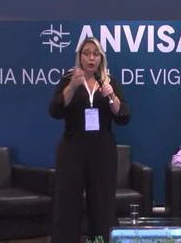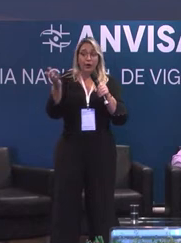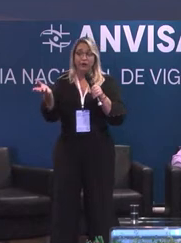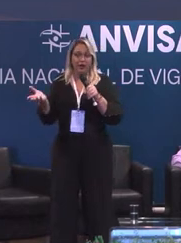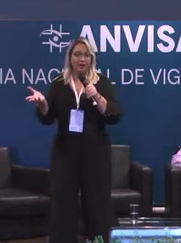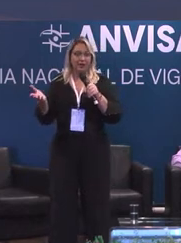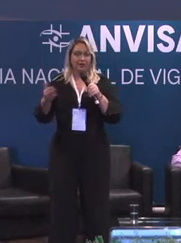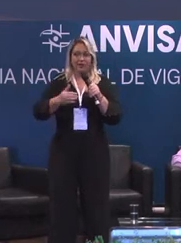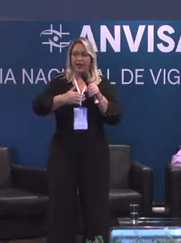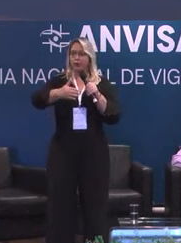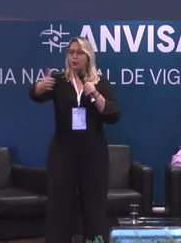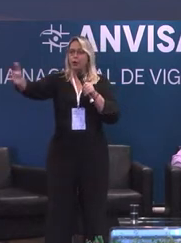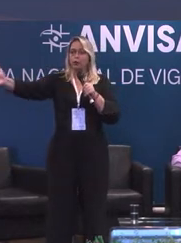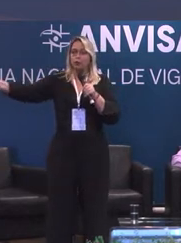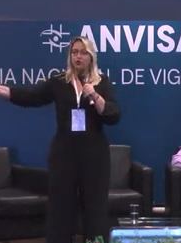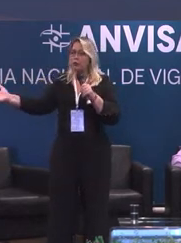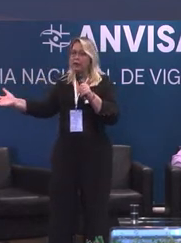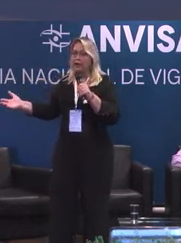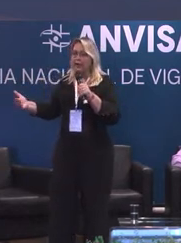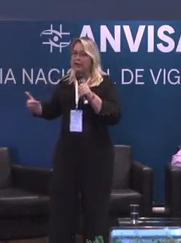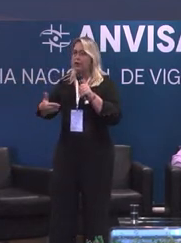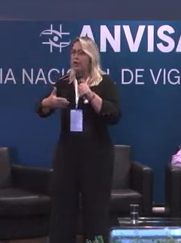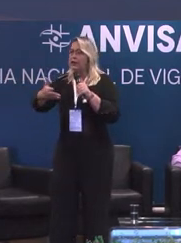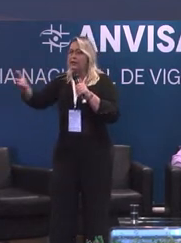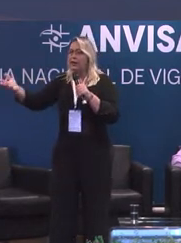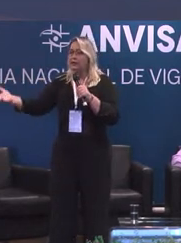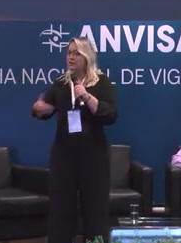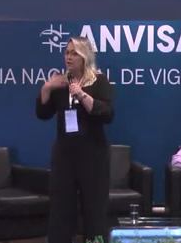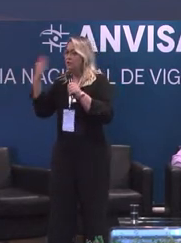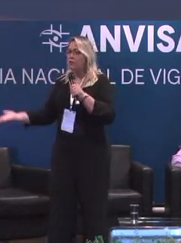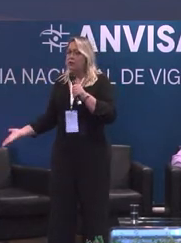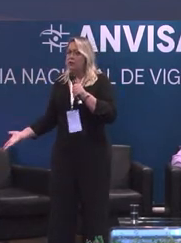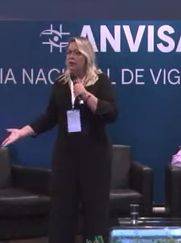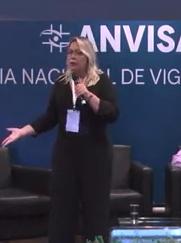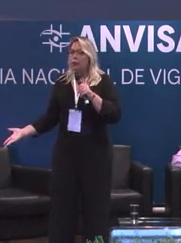é feita? E ali os produtos também, naquela localidade, são